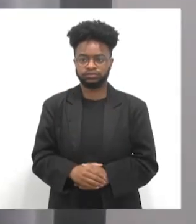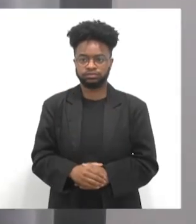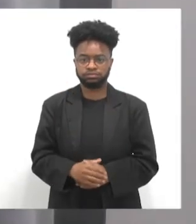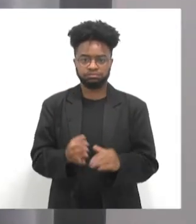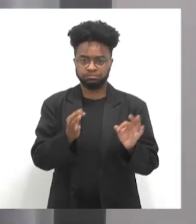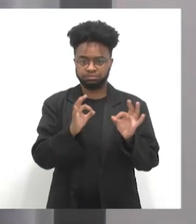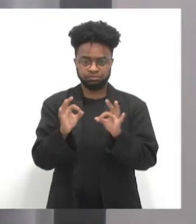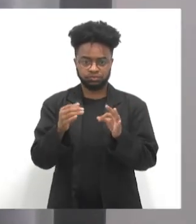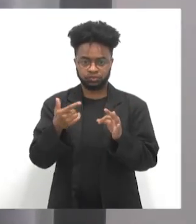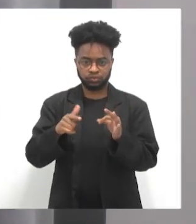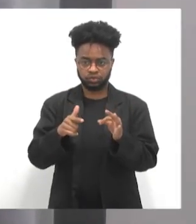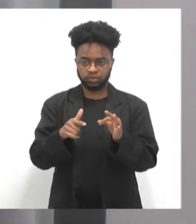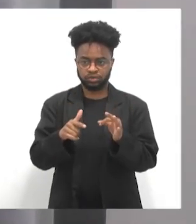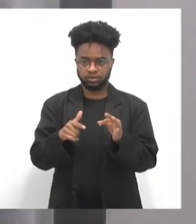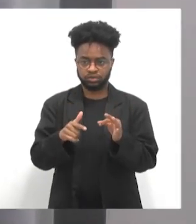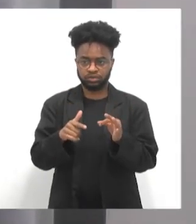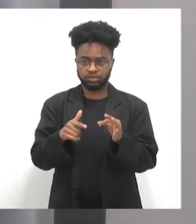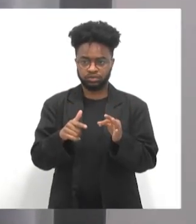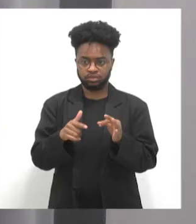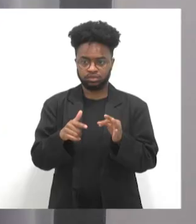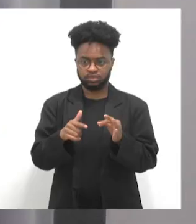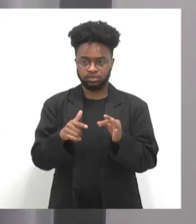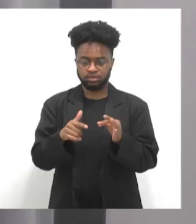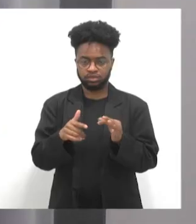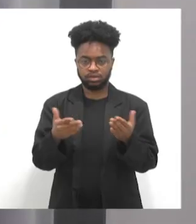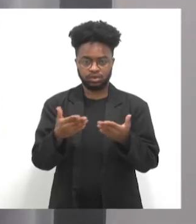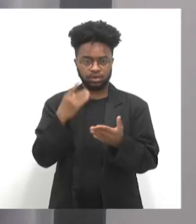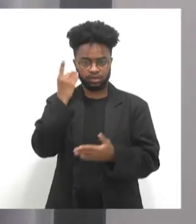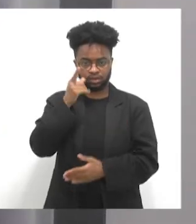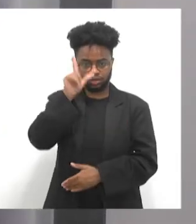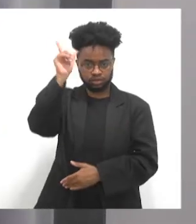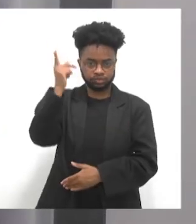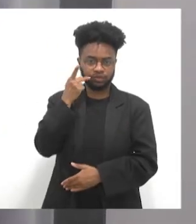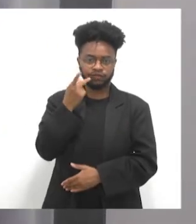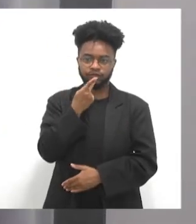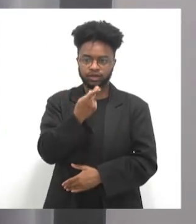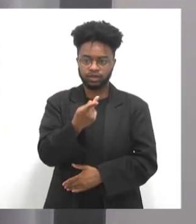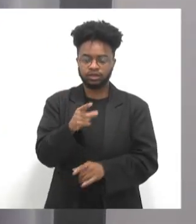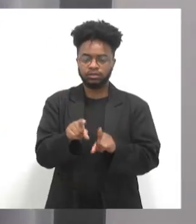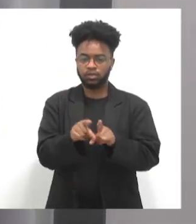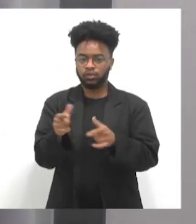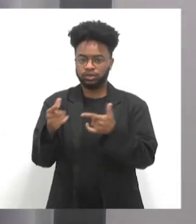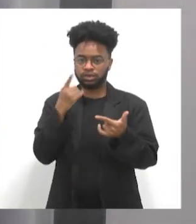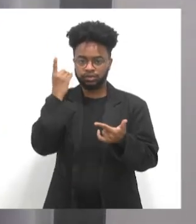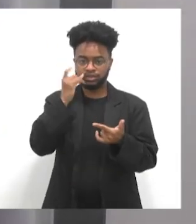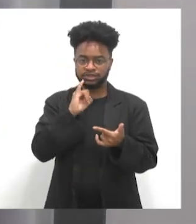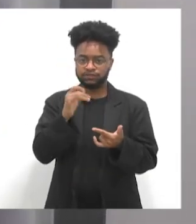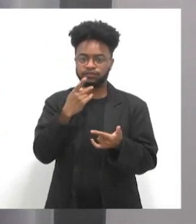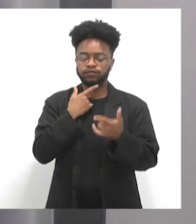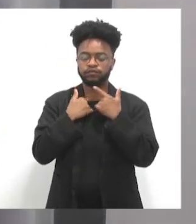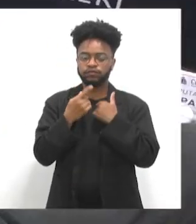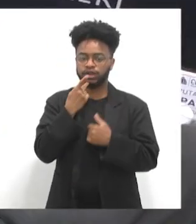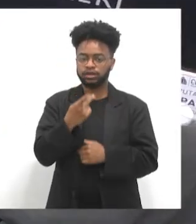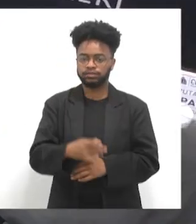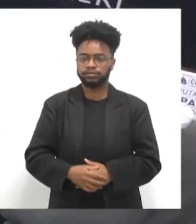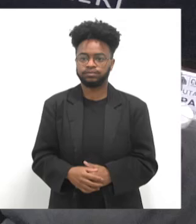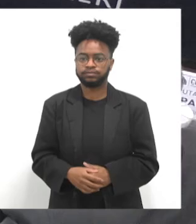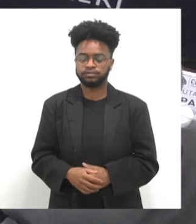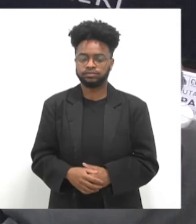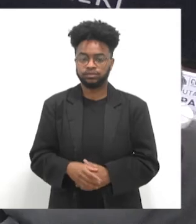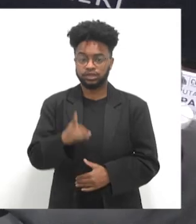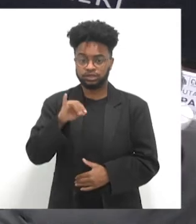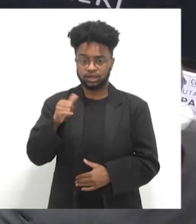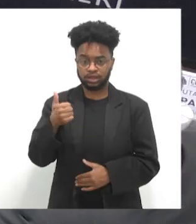havendo mais assunto a deliberar em pauta, passo a palavra ao deputado Luiz Paulo e para os deputados que queiram fazer as considerações finais. Presidente, no